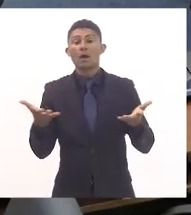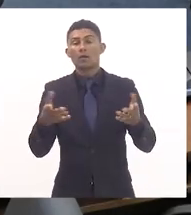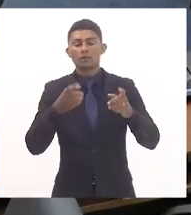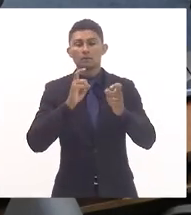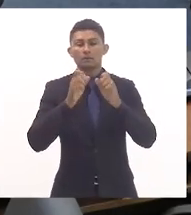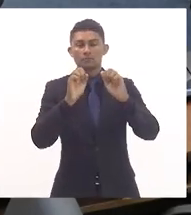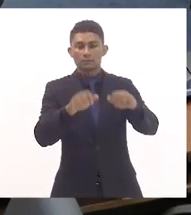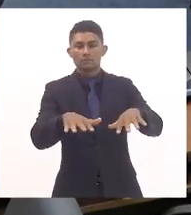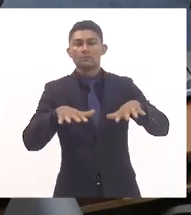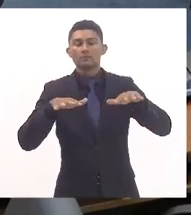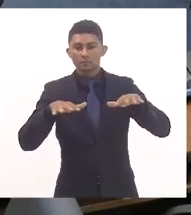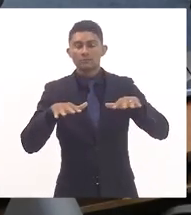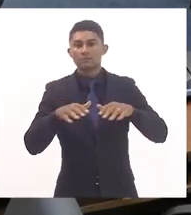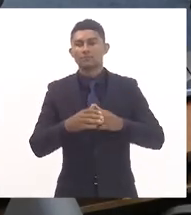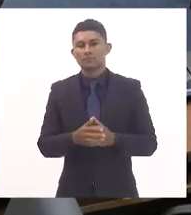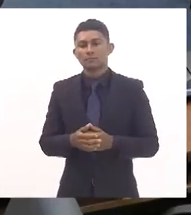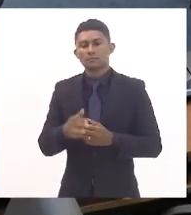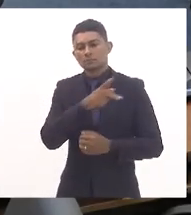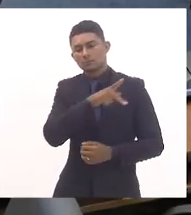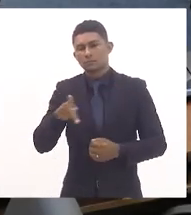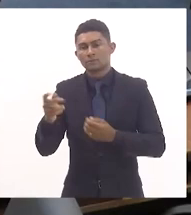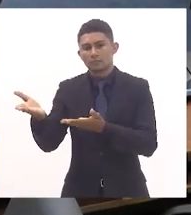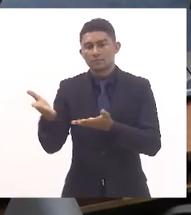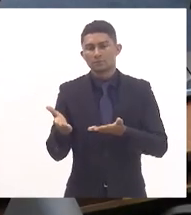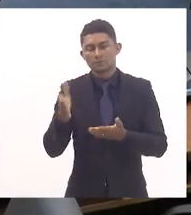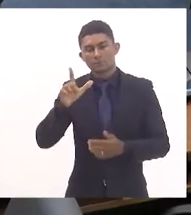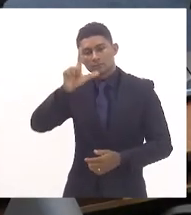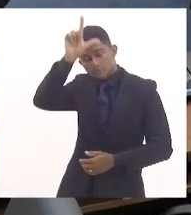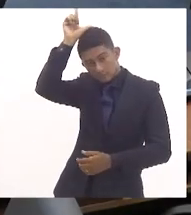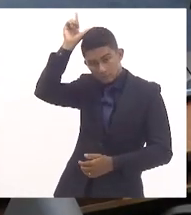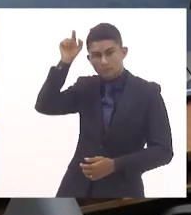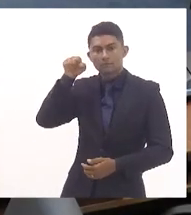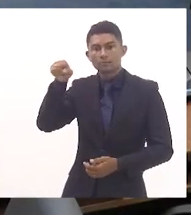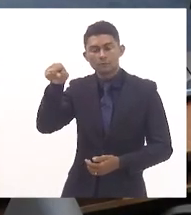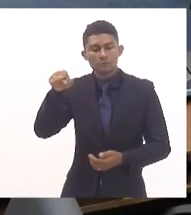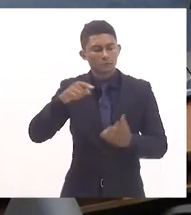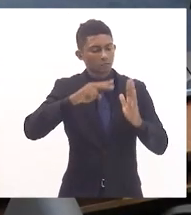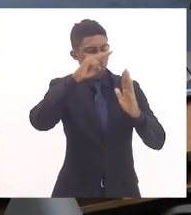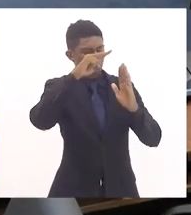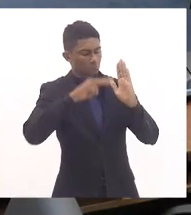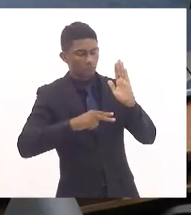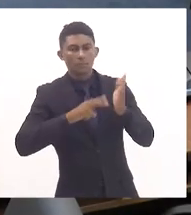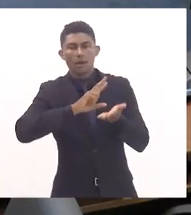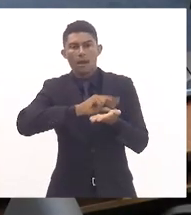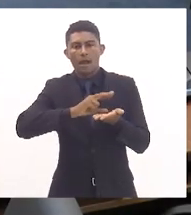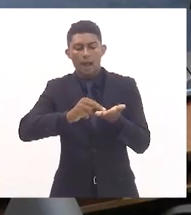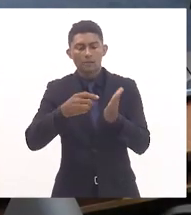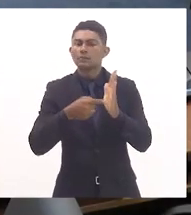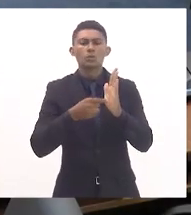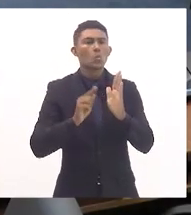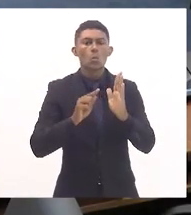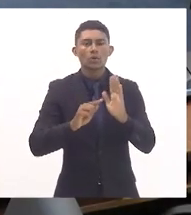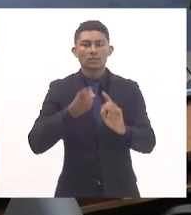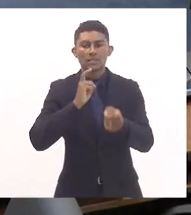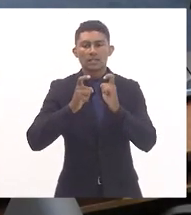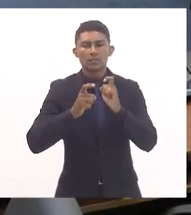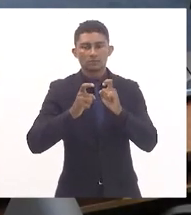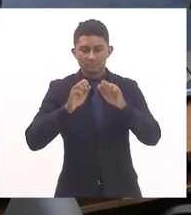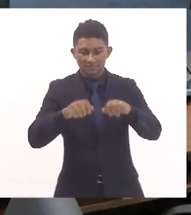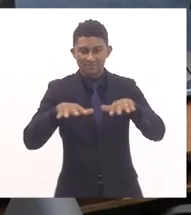aberta a sessão Apresente a convida o senhor Deputado Luiz Paulo para fazer a leitura da ata da sessão anterior